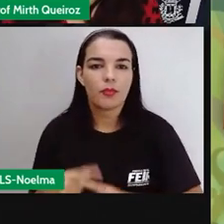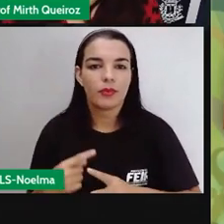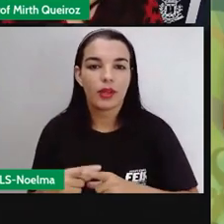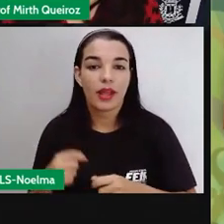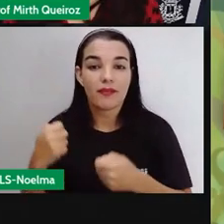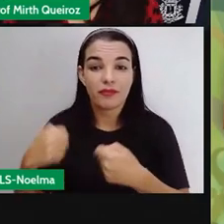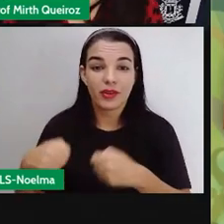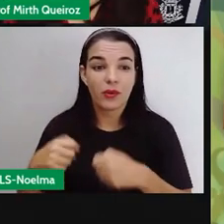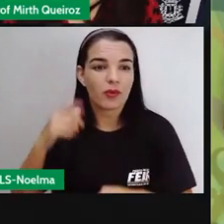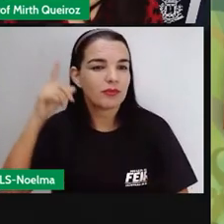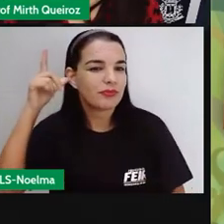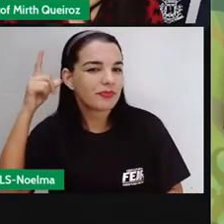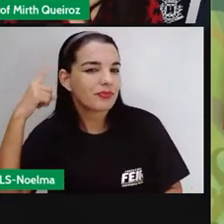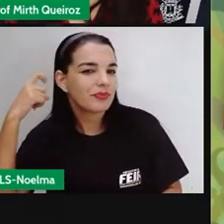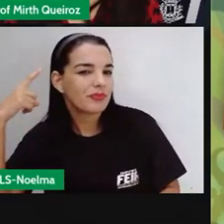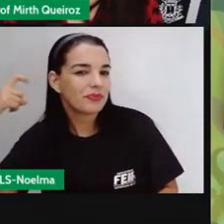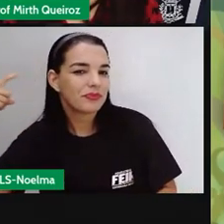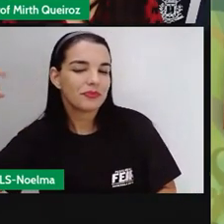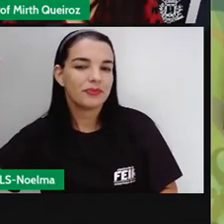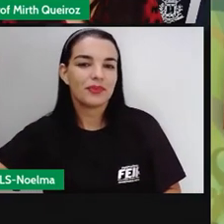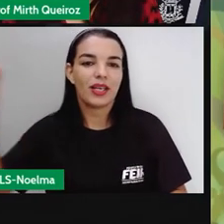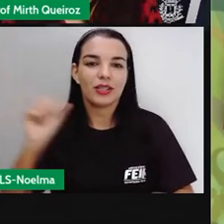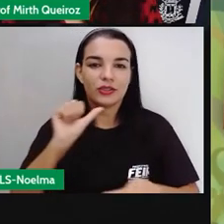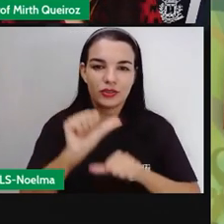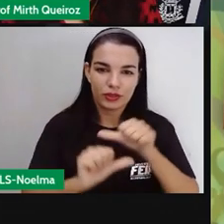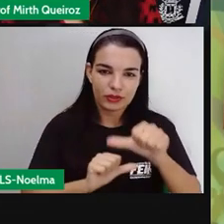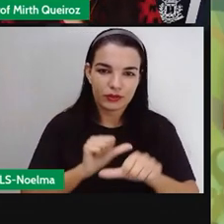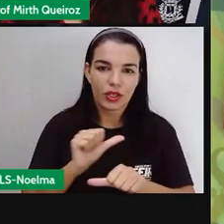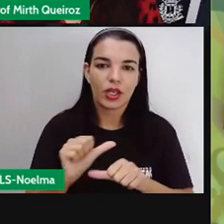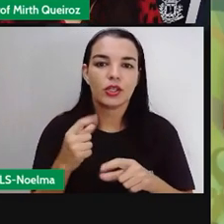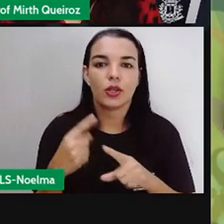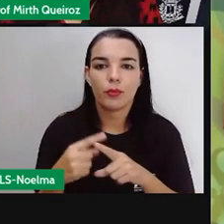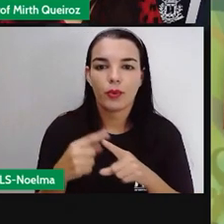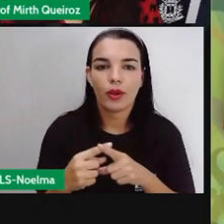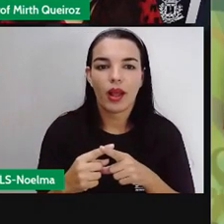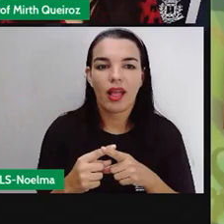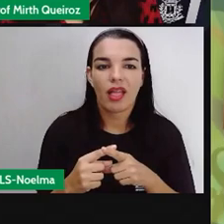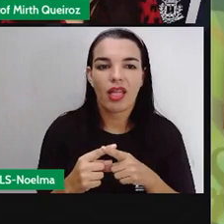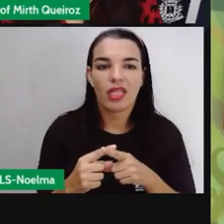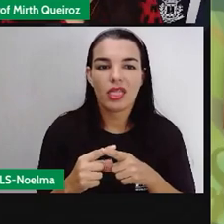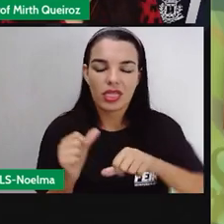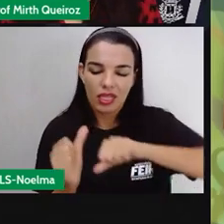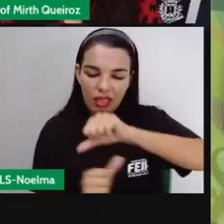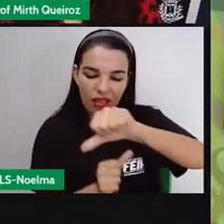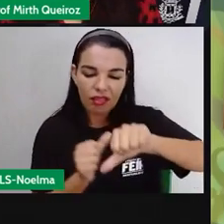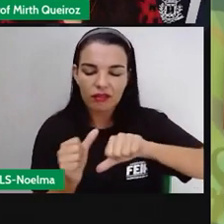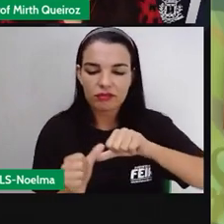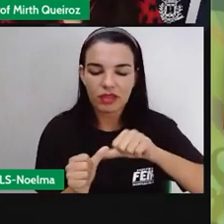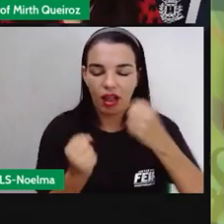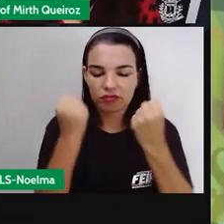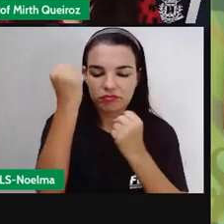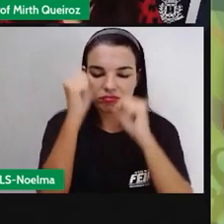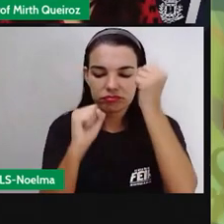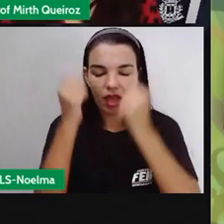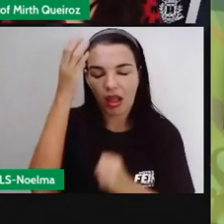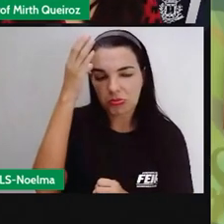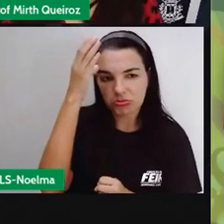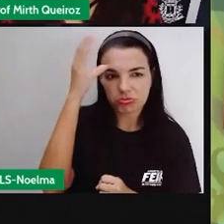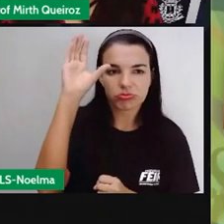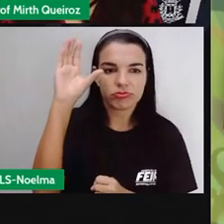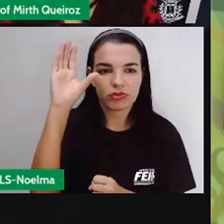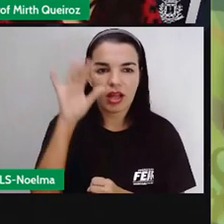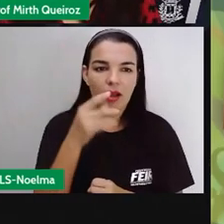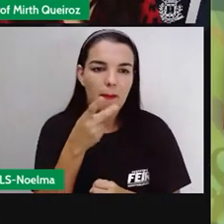e sofreu críticas por estar transformando o forró tradicional em um produto superficial da indústria cultural,